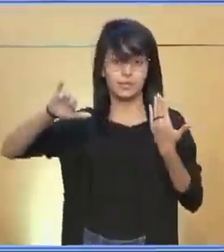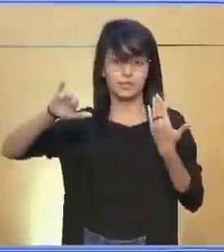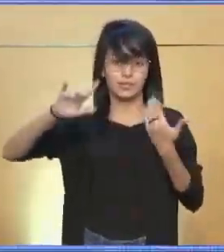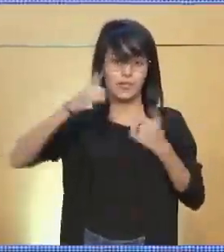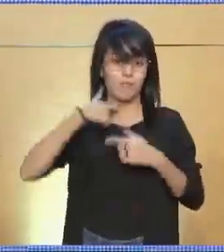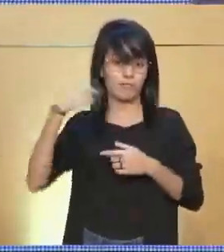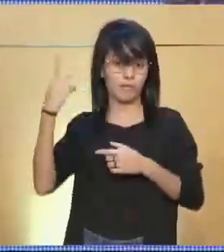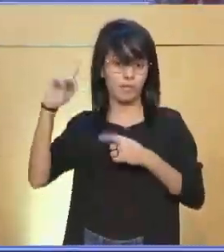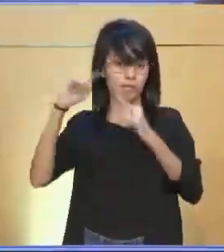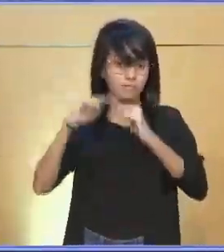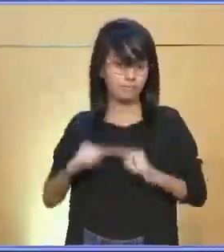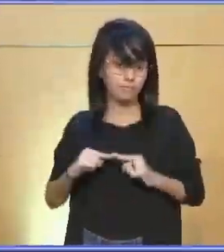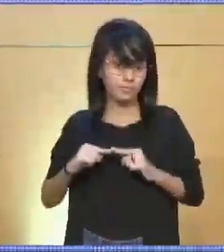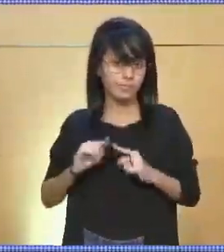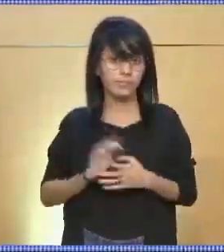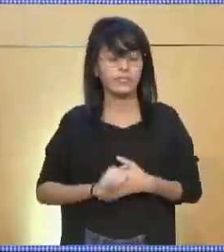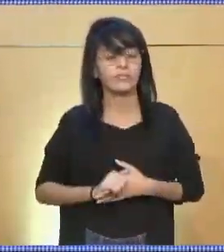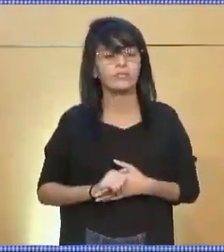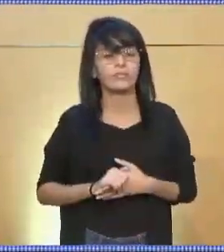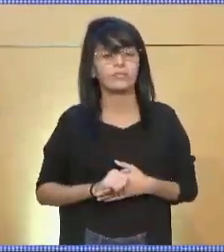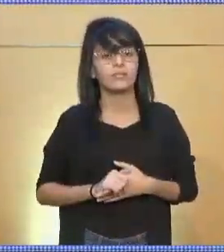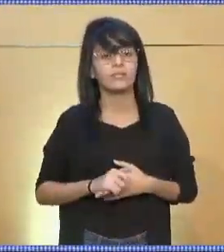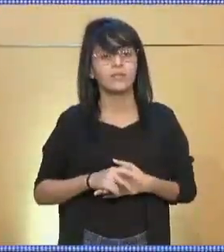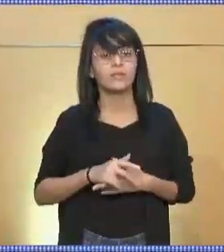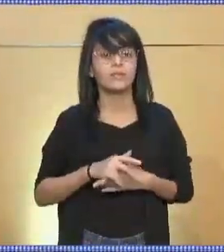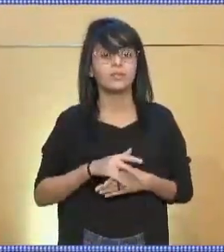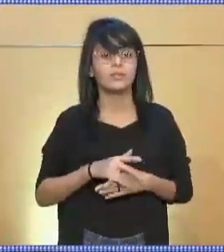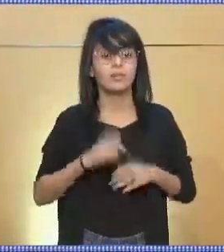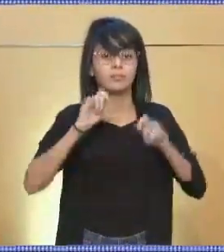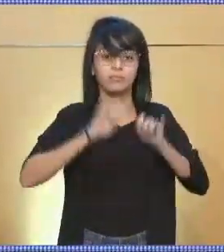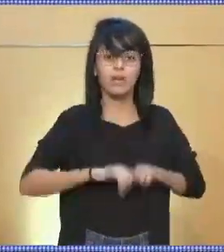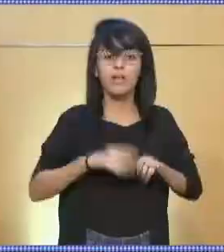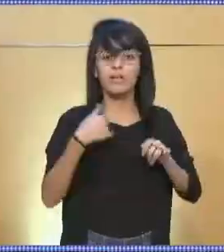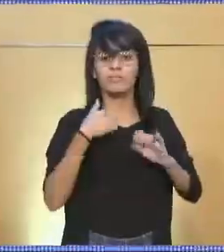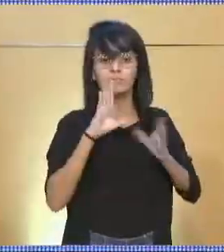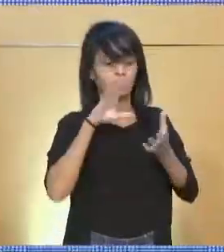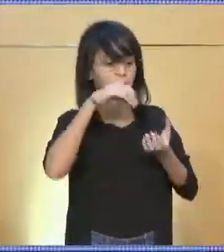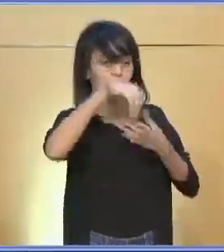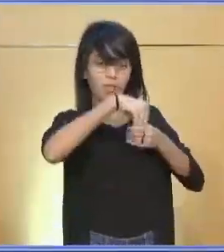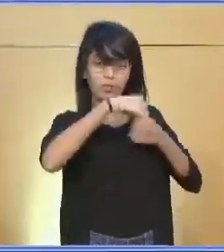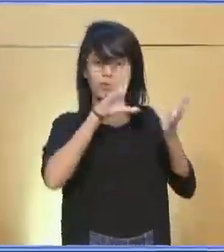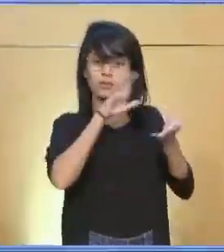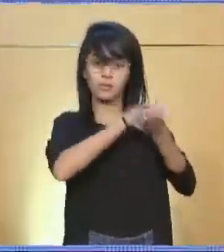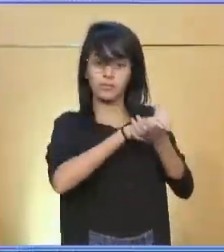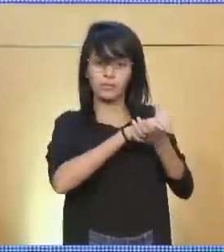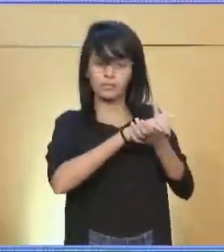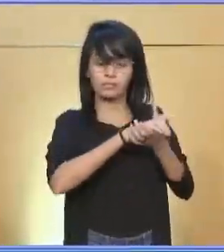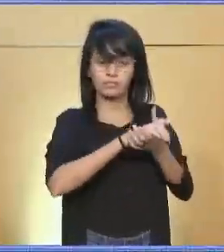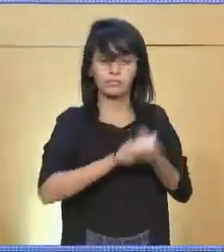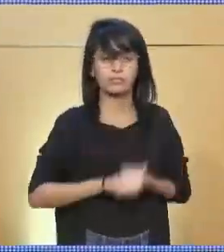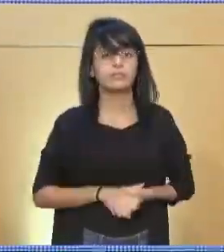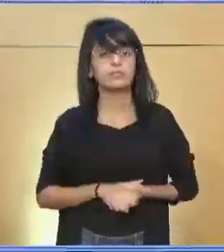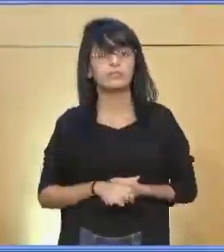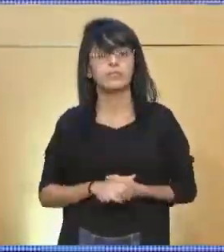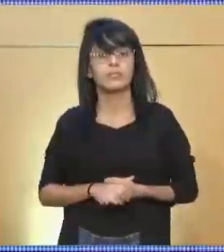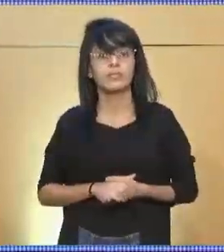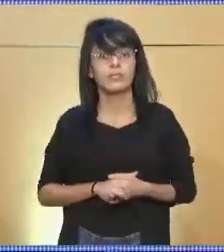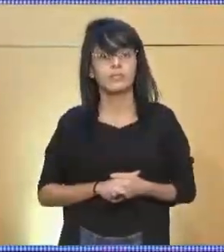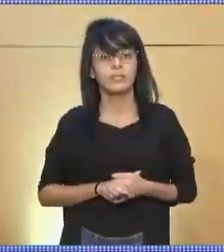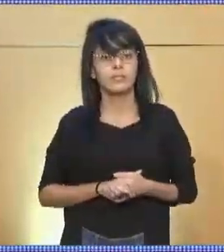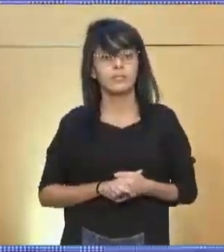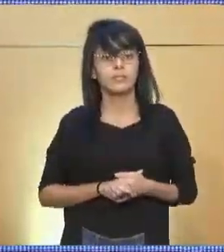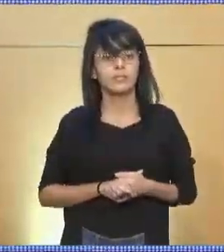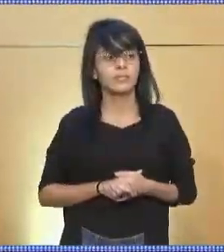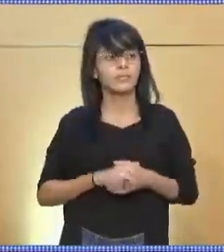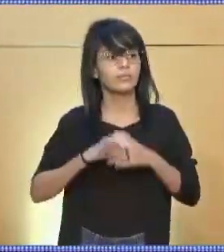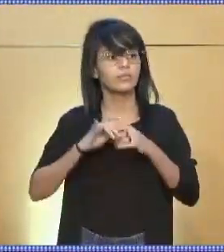o desejo do sexo é a satisfação de um pelo outro no casamento. E o sexo,